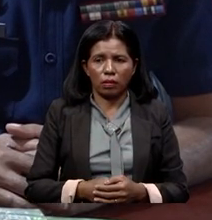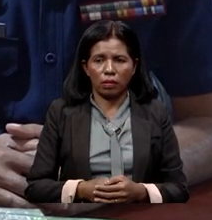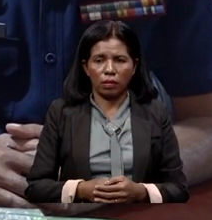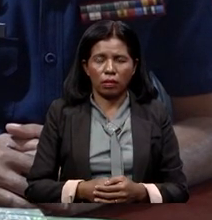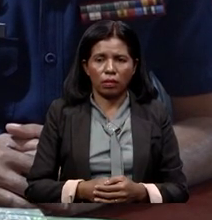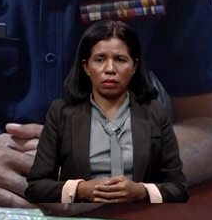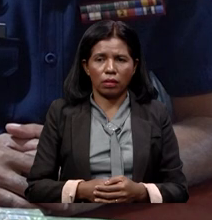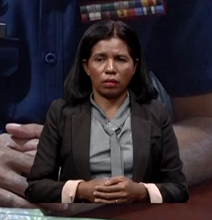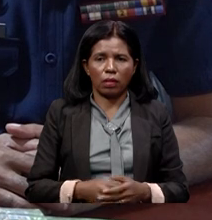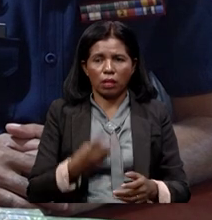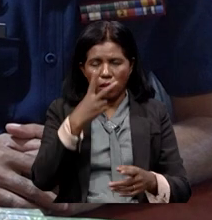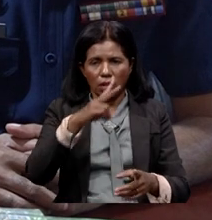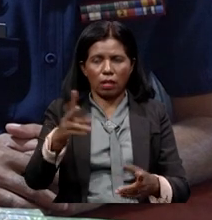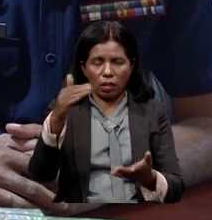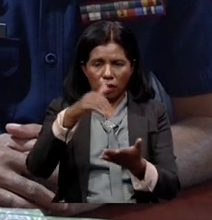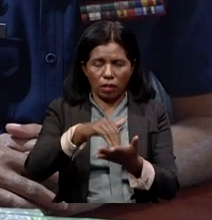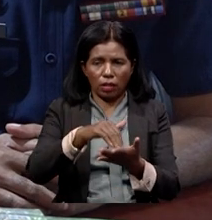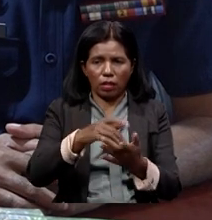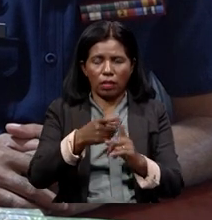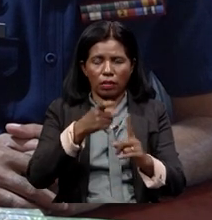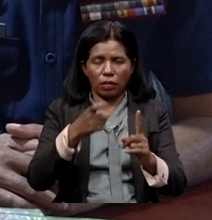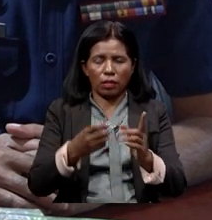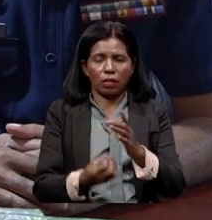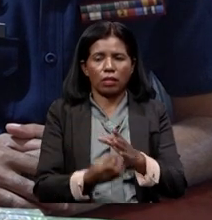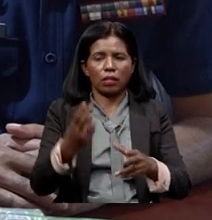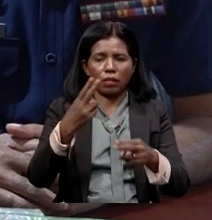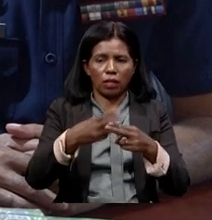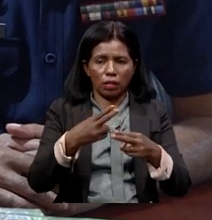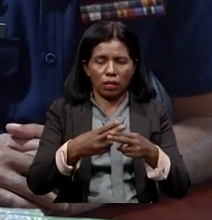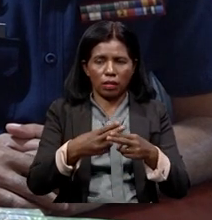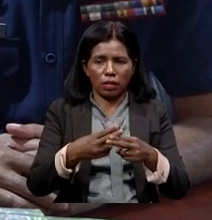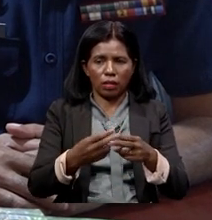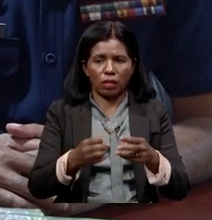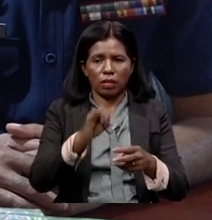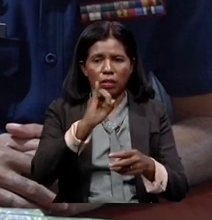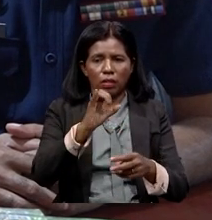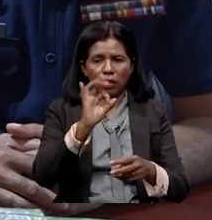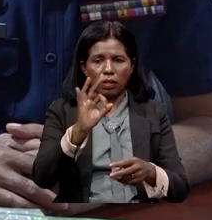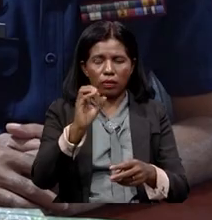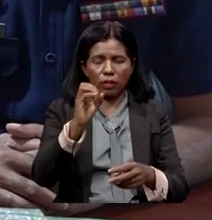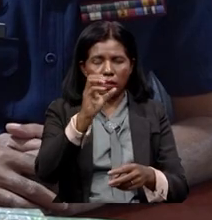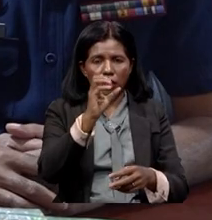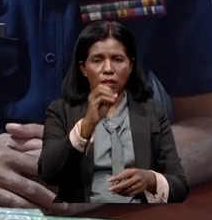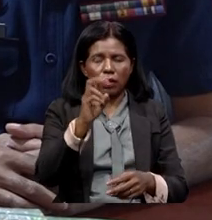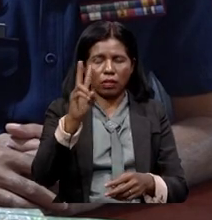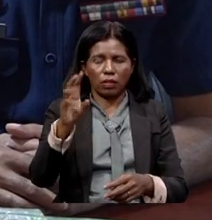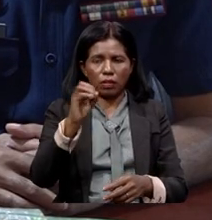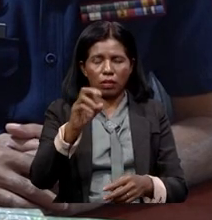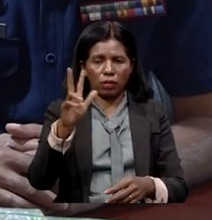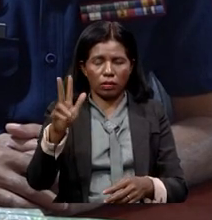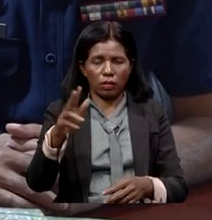composto usi fila fali usi foguetes com marca IF 0201 nesse